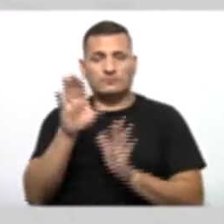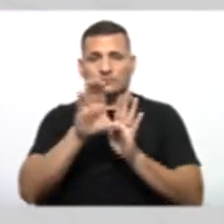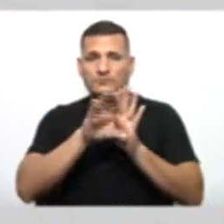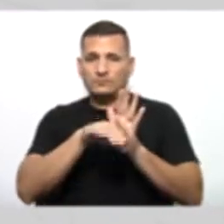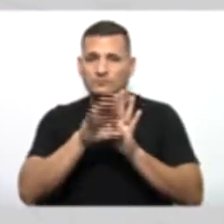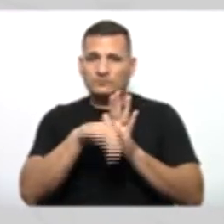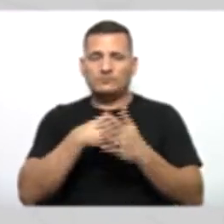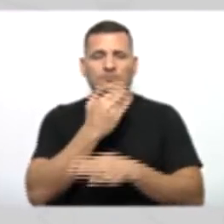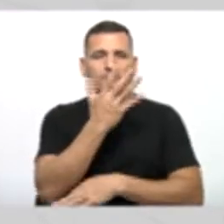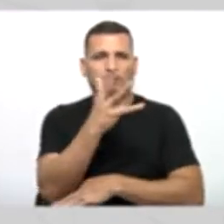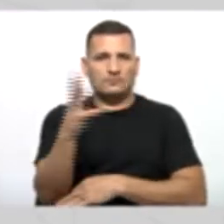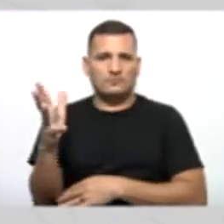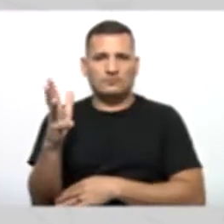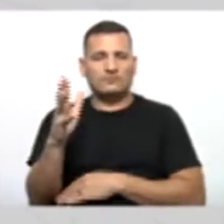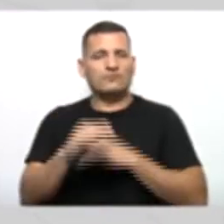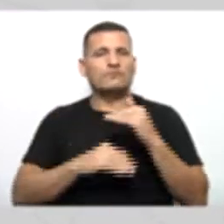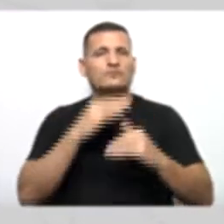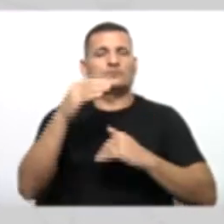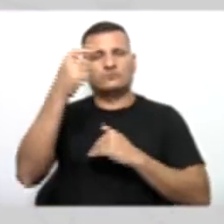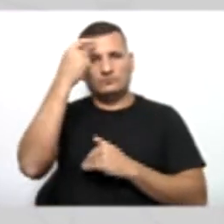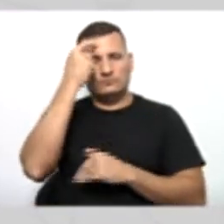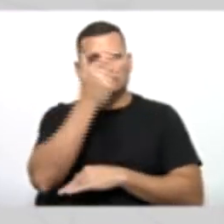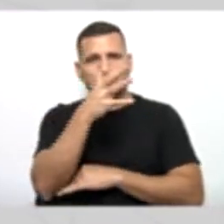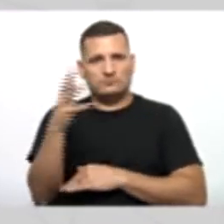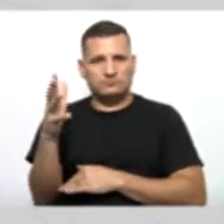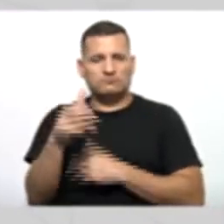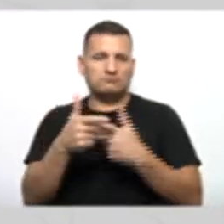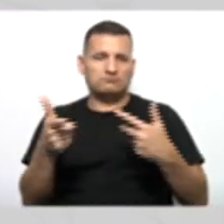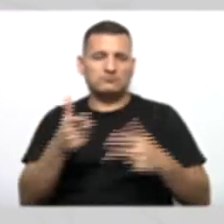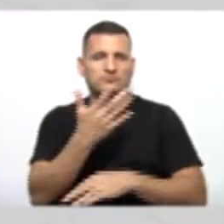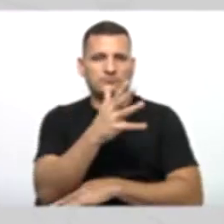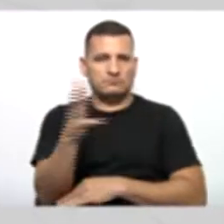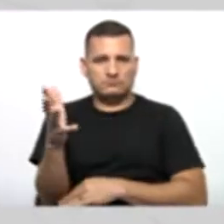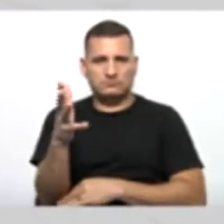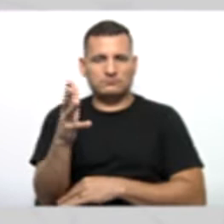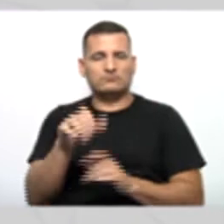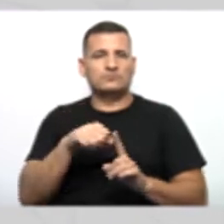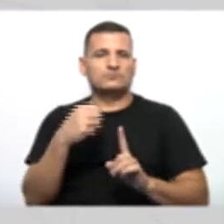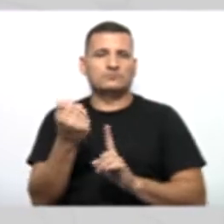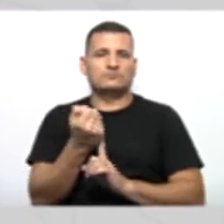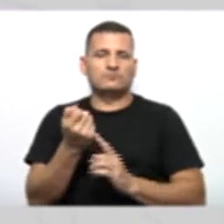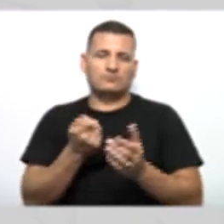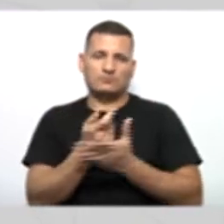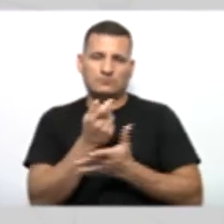ambiente, evolução da consciência ambiental, questões ambientais e sociedade e consumismo.